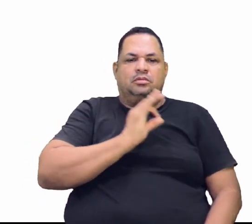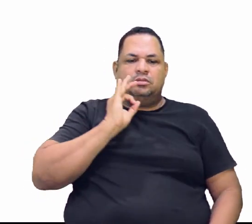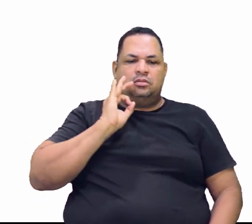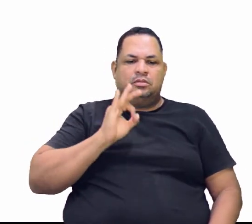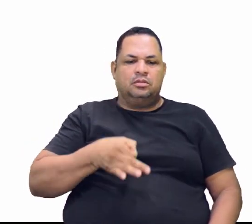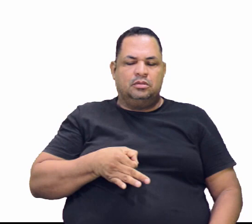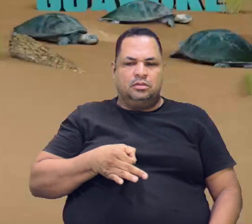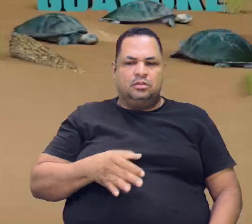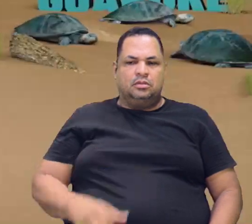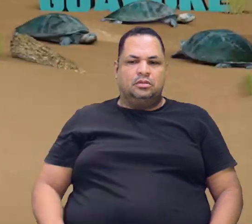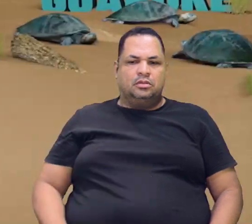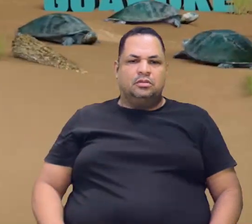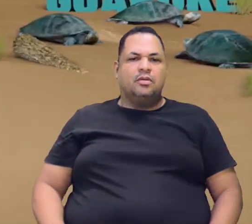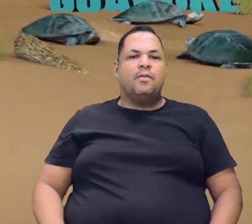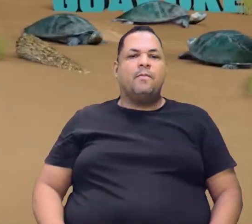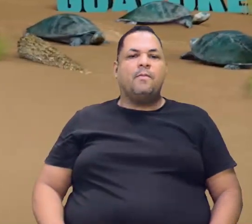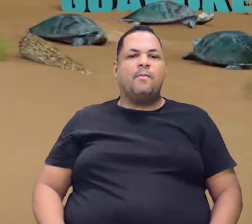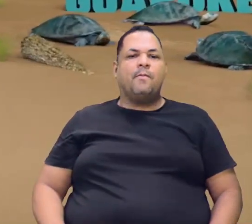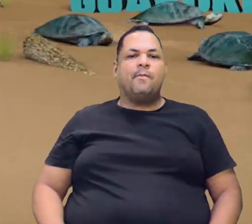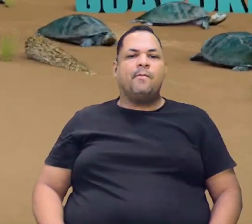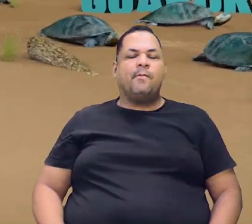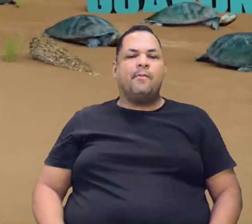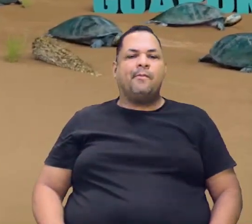Tá certo? Vem para mim.